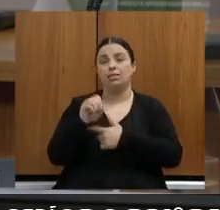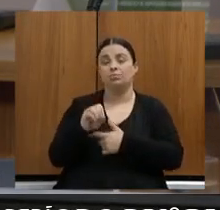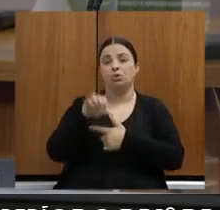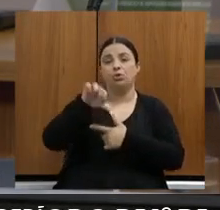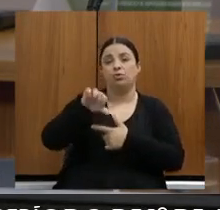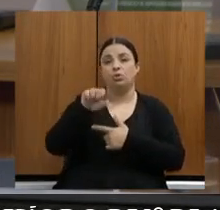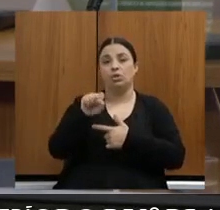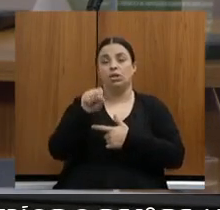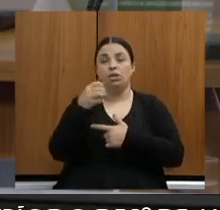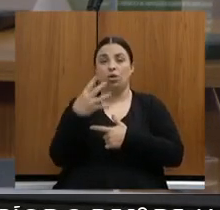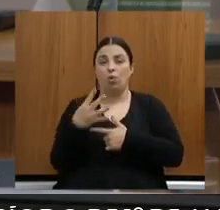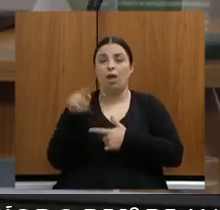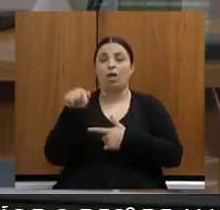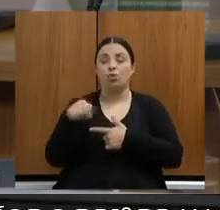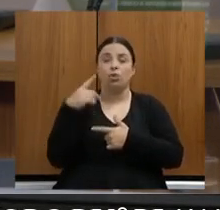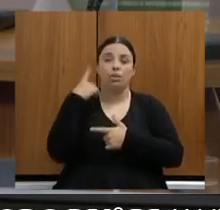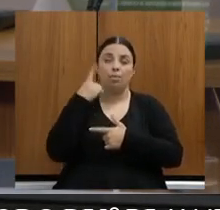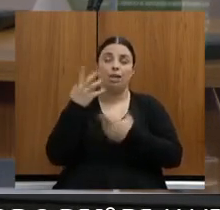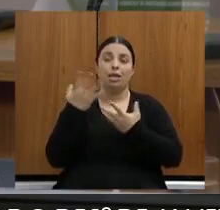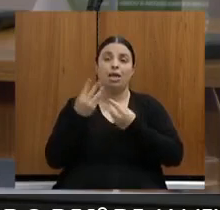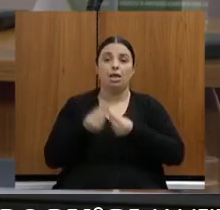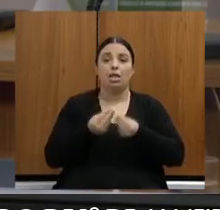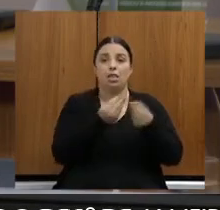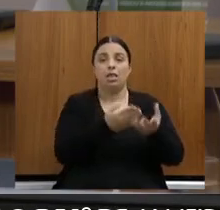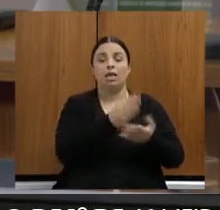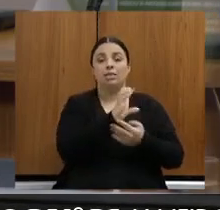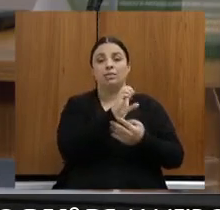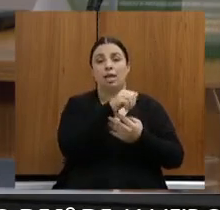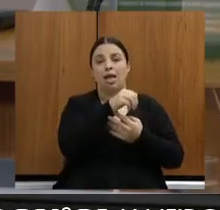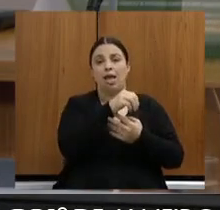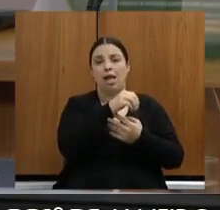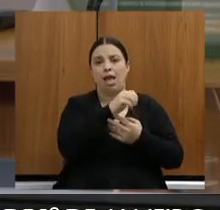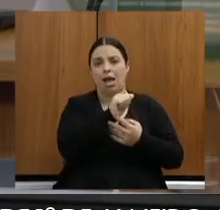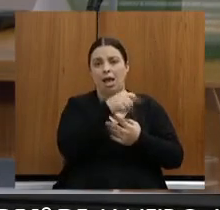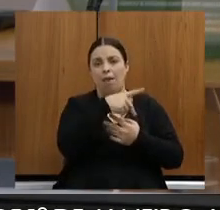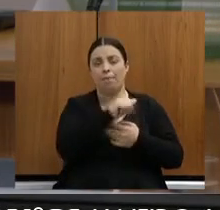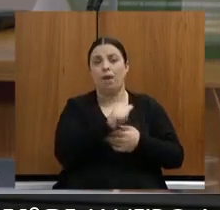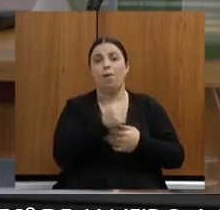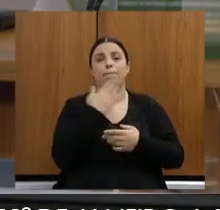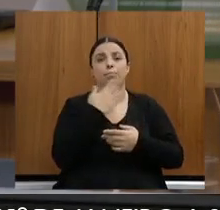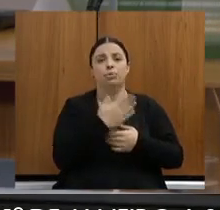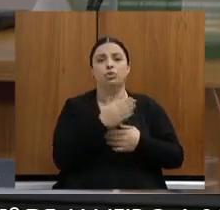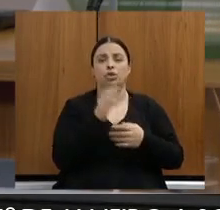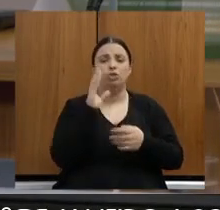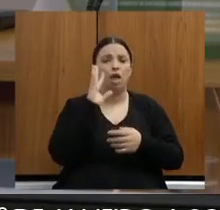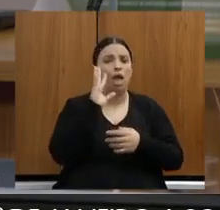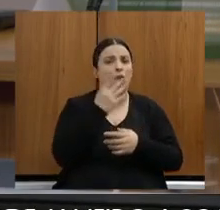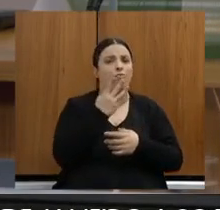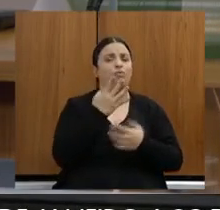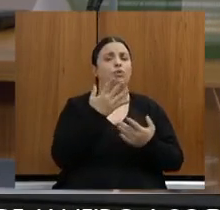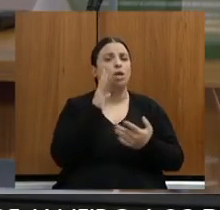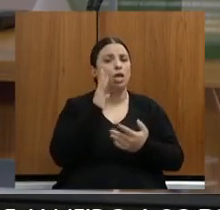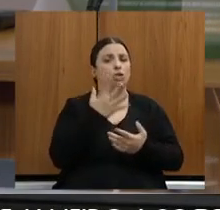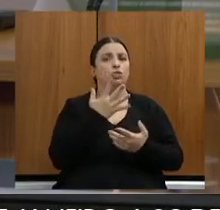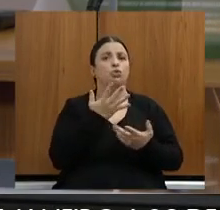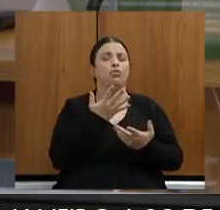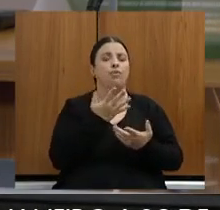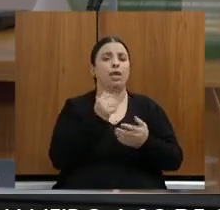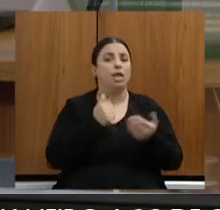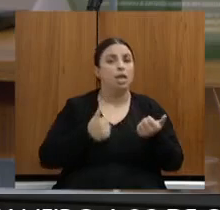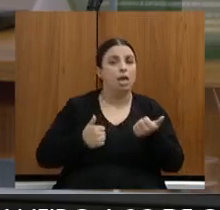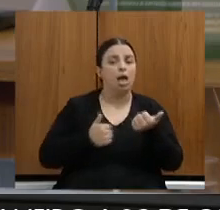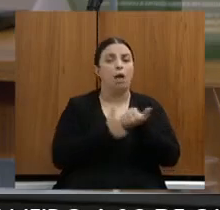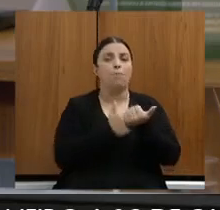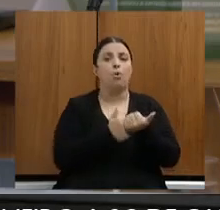requerem que seja encaminhada seapa o pedido de providências para que como gestor de Mercado Livre do Produtor apoia a